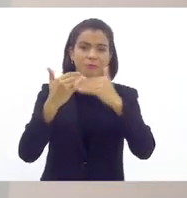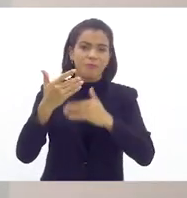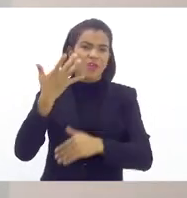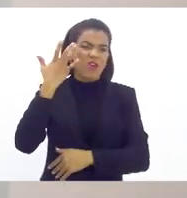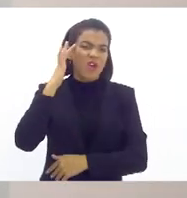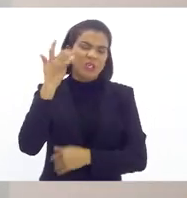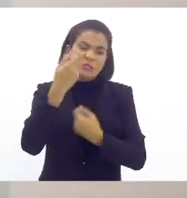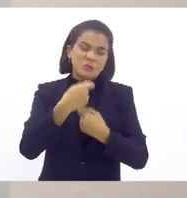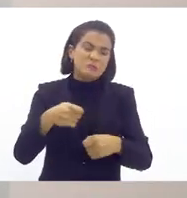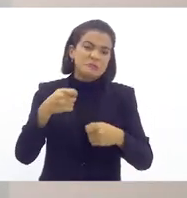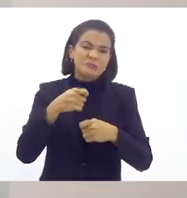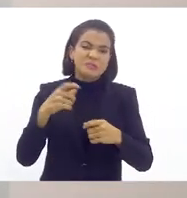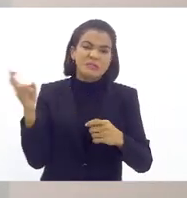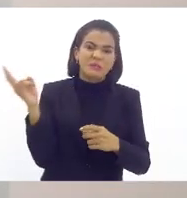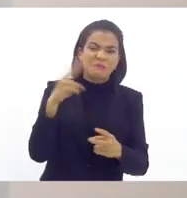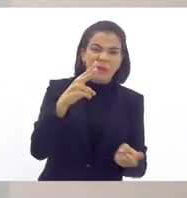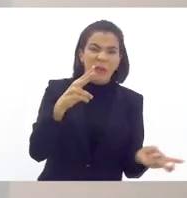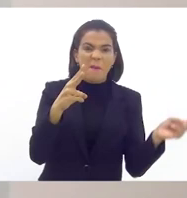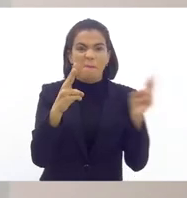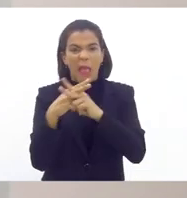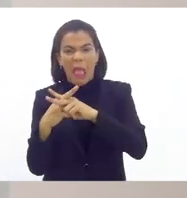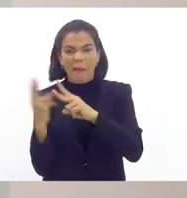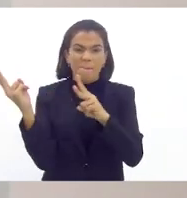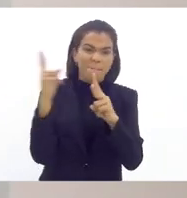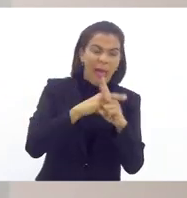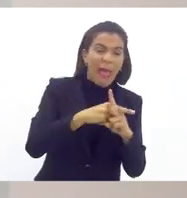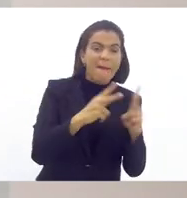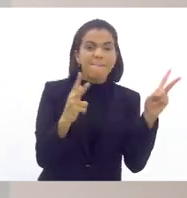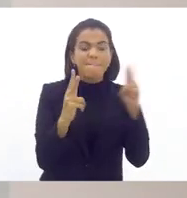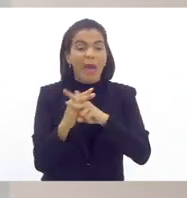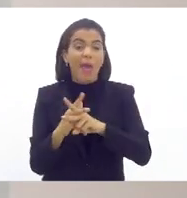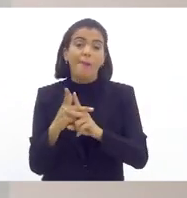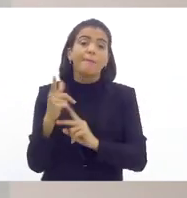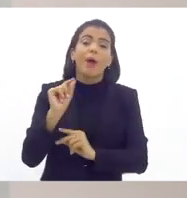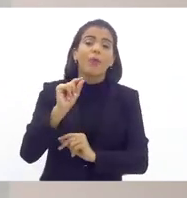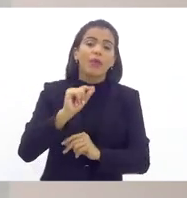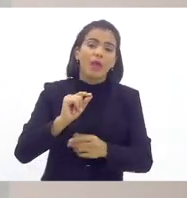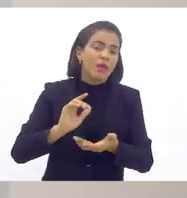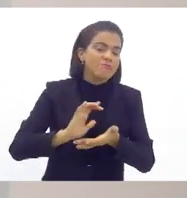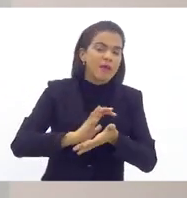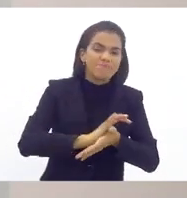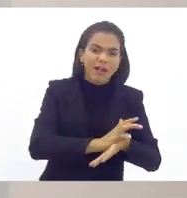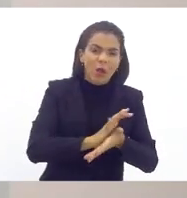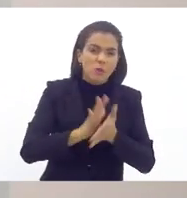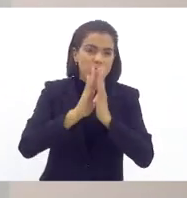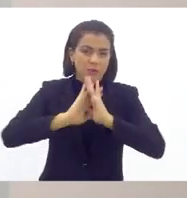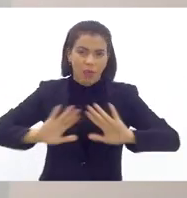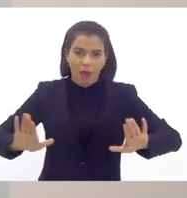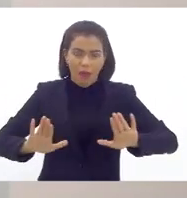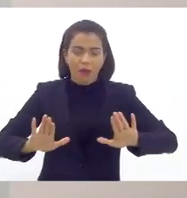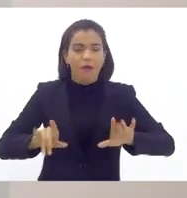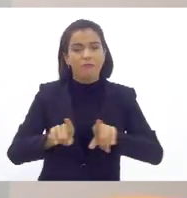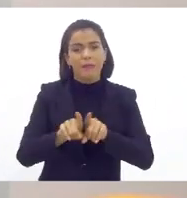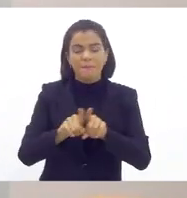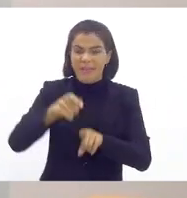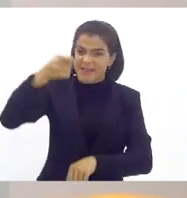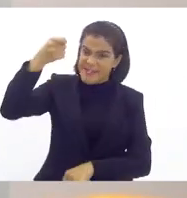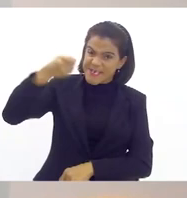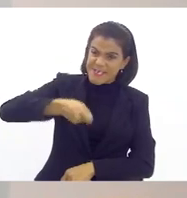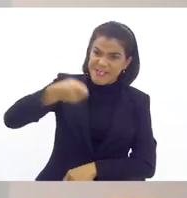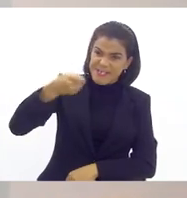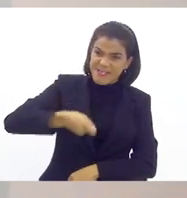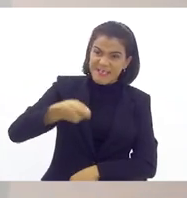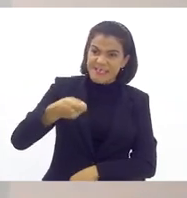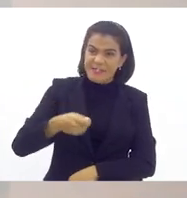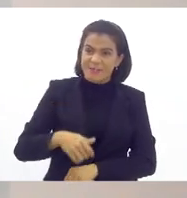precisamos nos matar para combater os preconceitos, acho que não precisamos radicalizar...